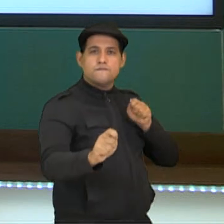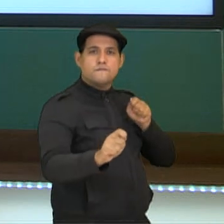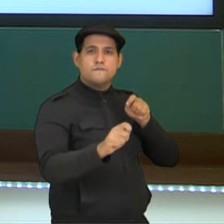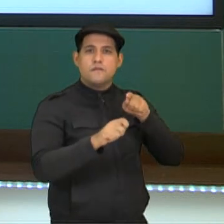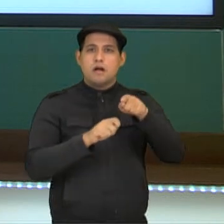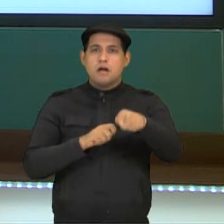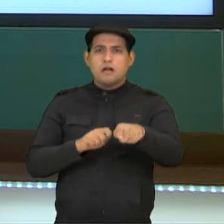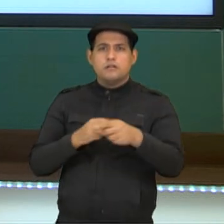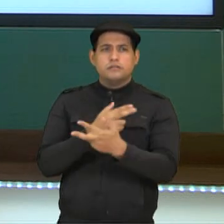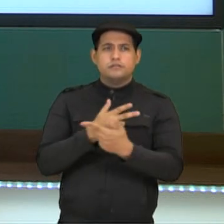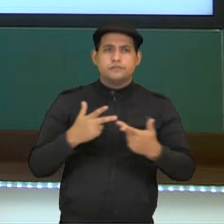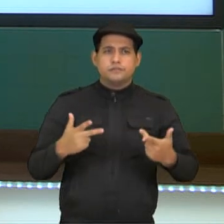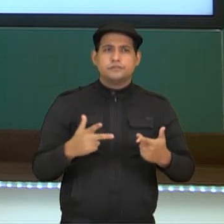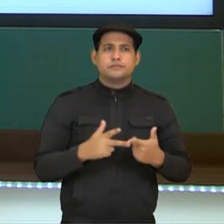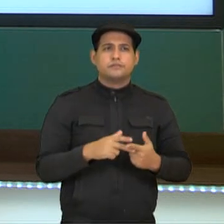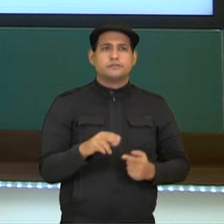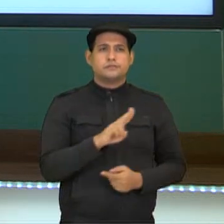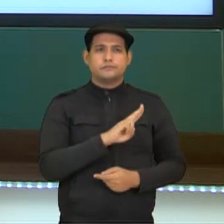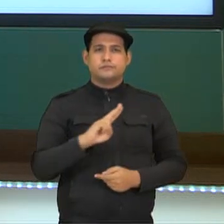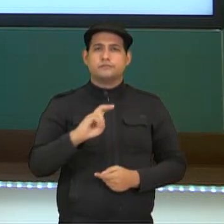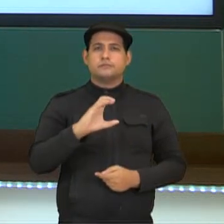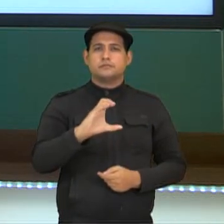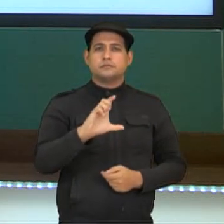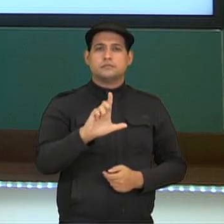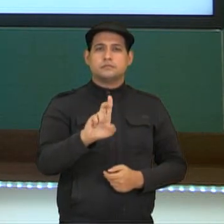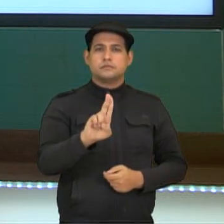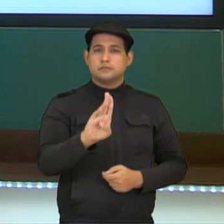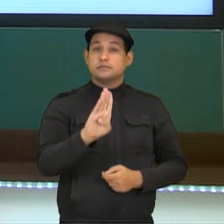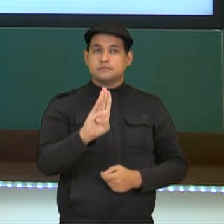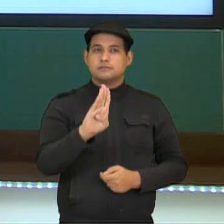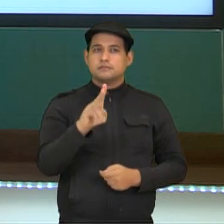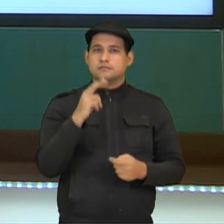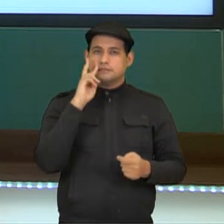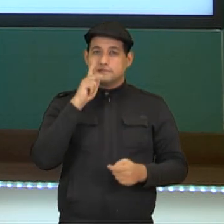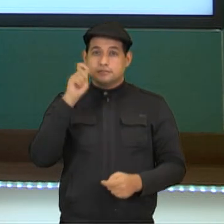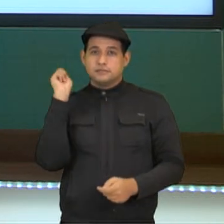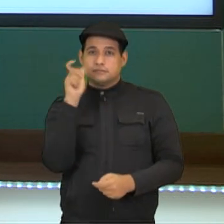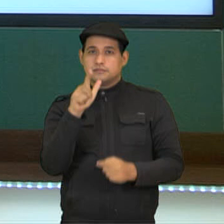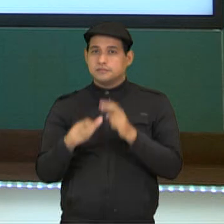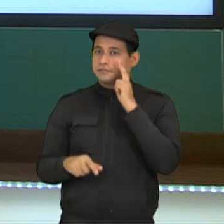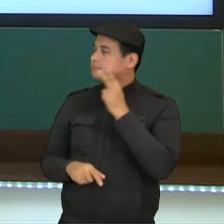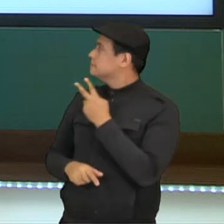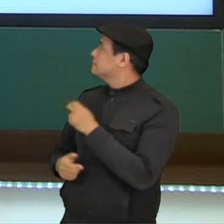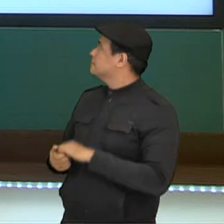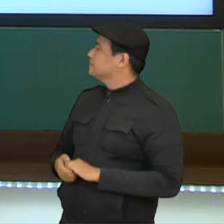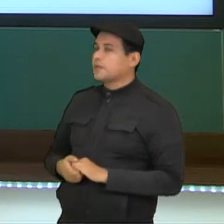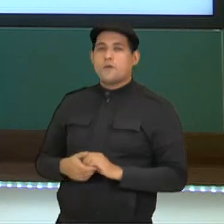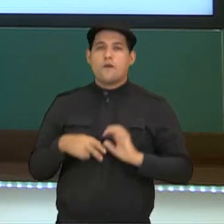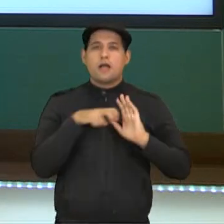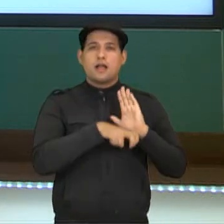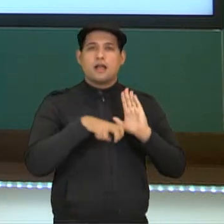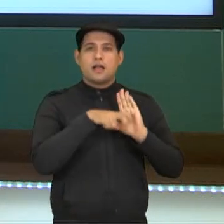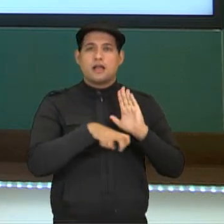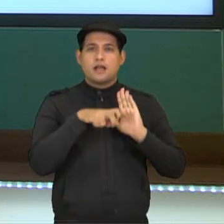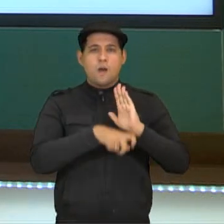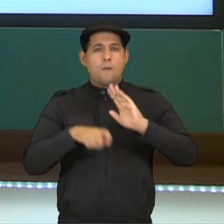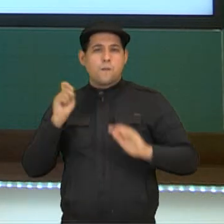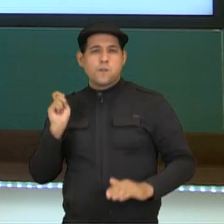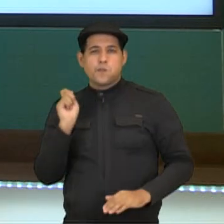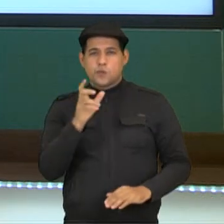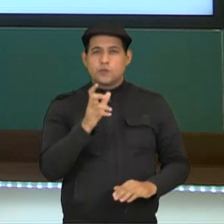é esse material, esse objeto aqui que ele acabou de lançar, esse atleta acabou de lançar, esse cadeirante acabou de lançar lá o